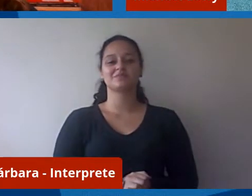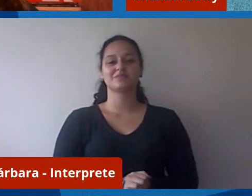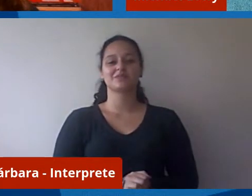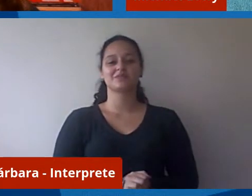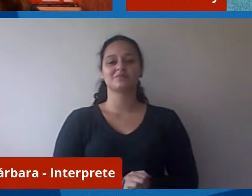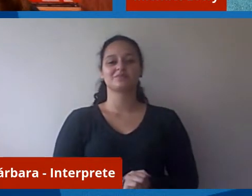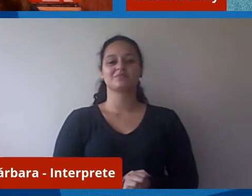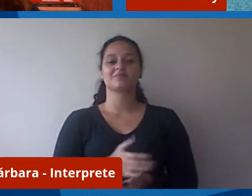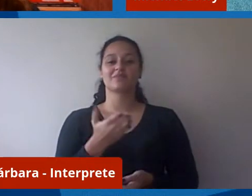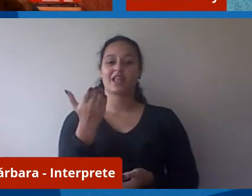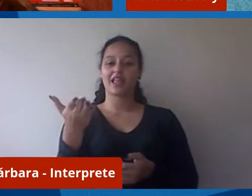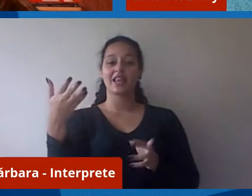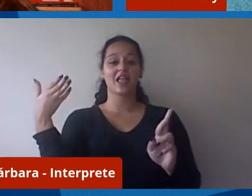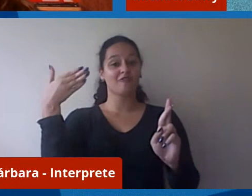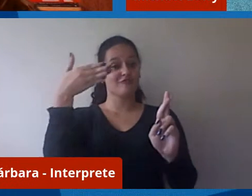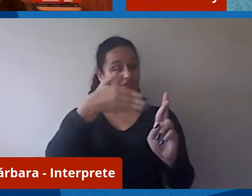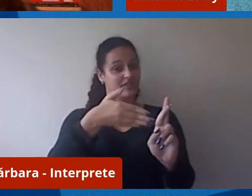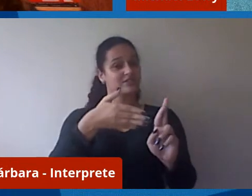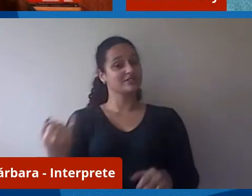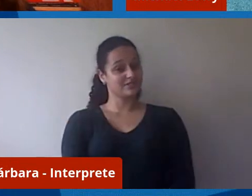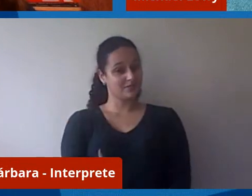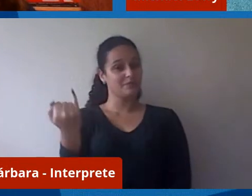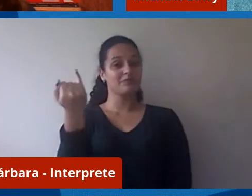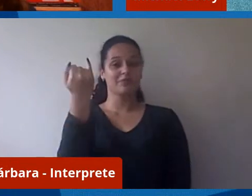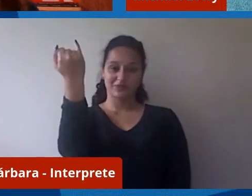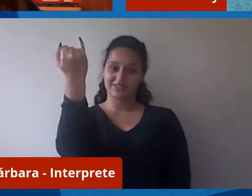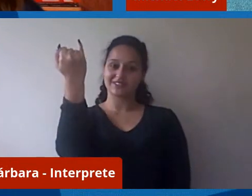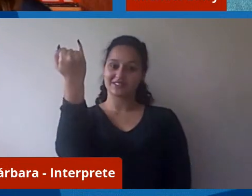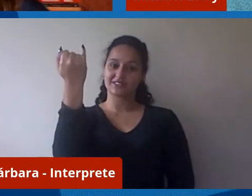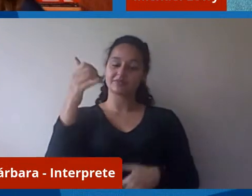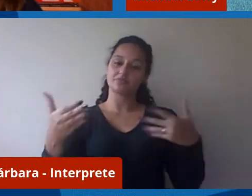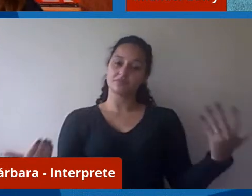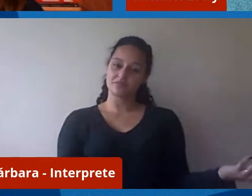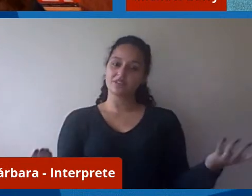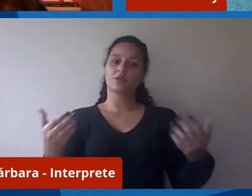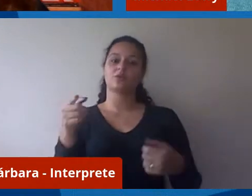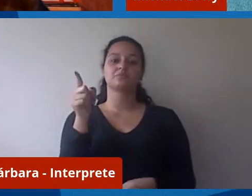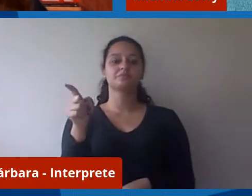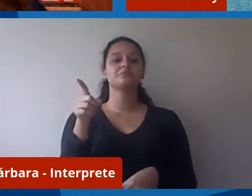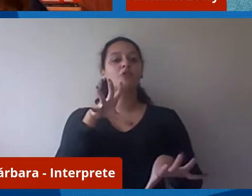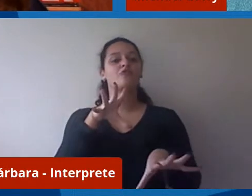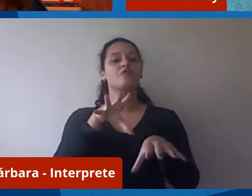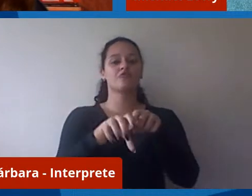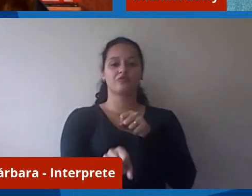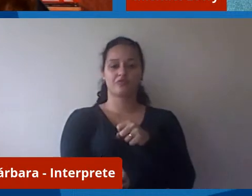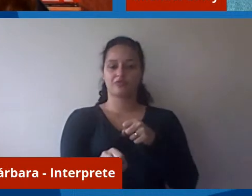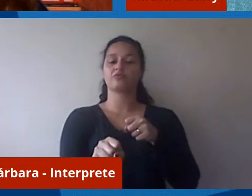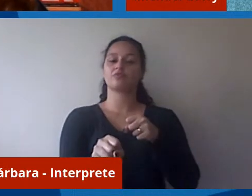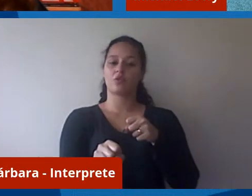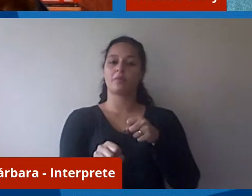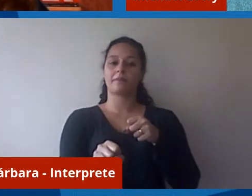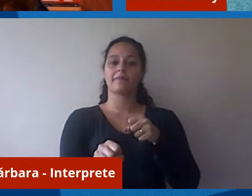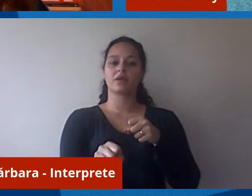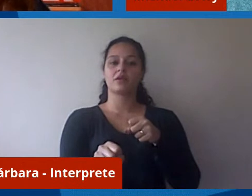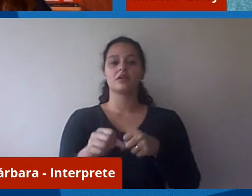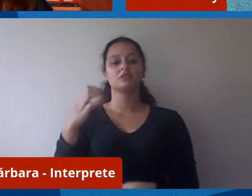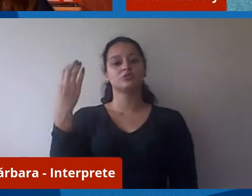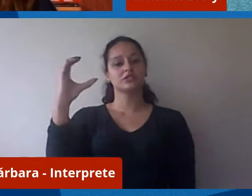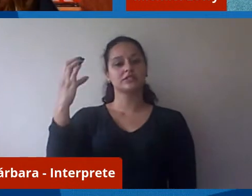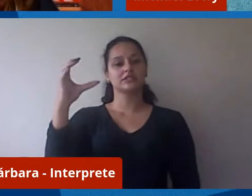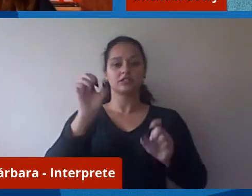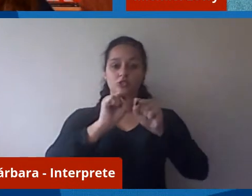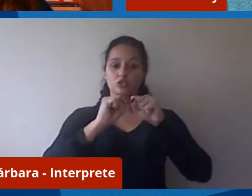nós. Então, o professor Lovi licenciou-se em Ciências Sociais na Universidade de São Paulo e